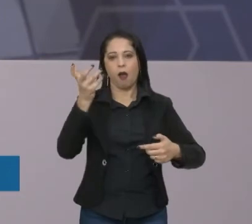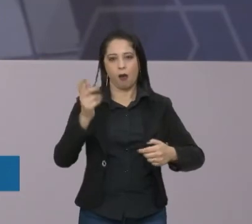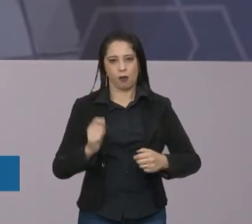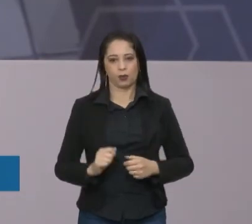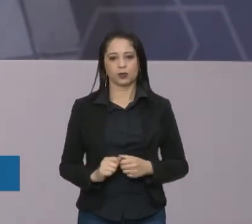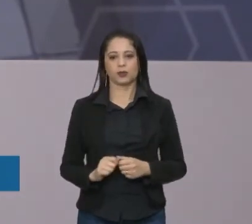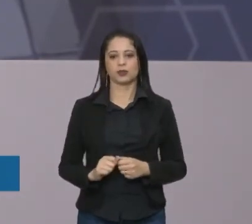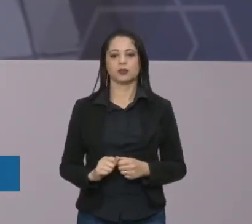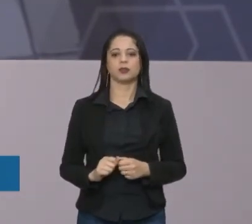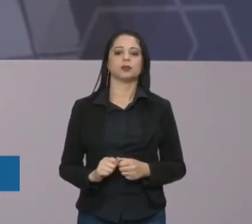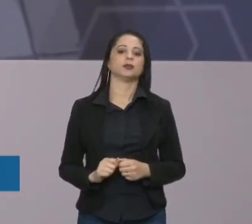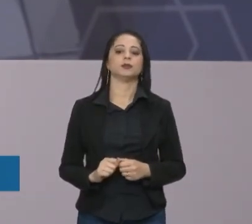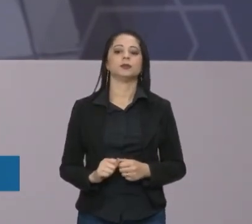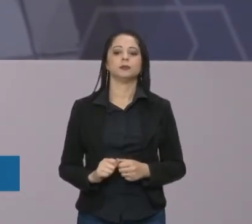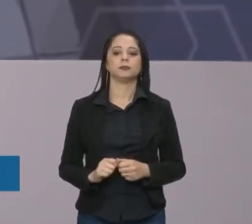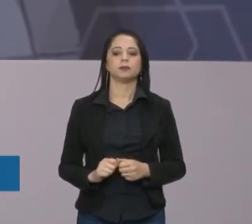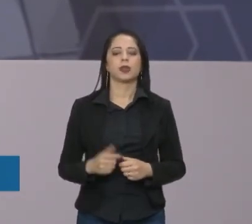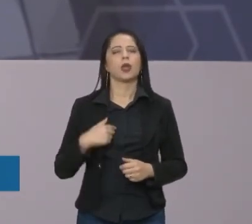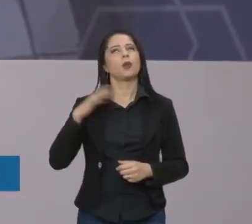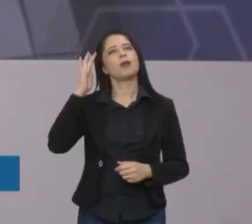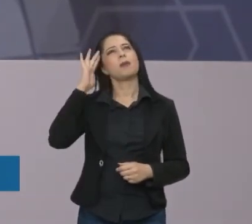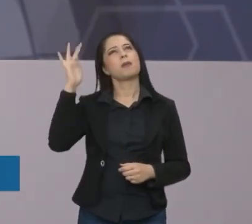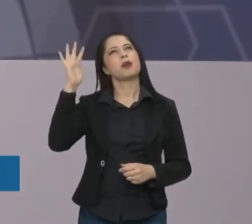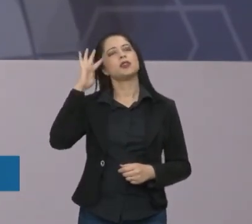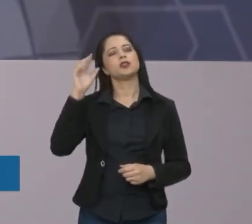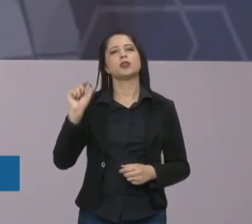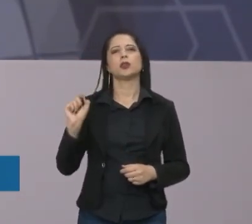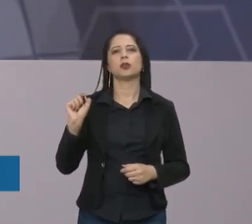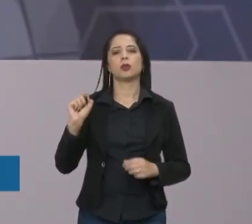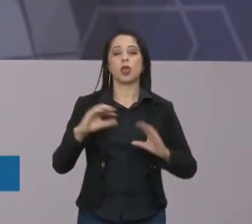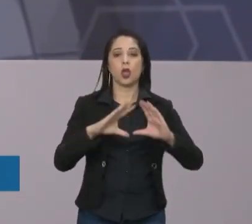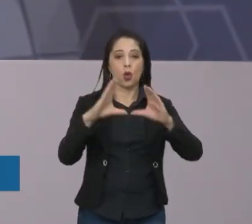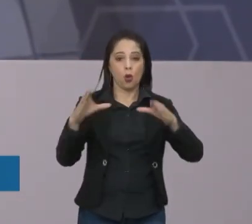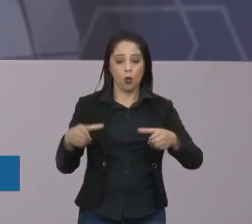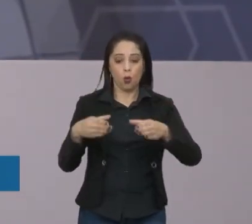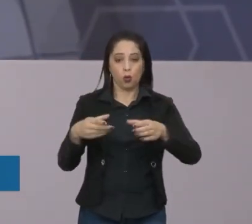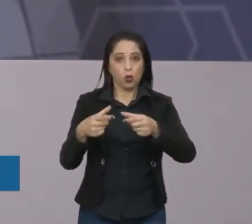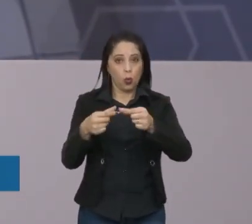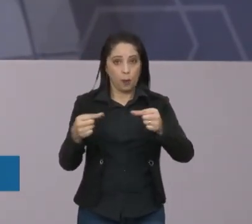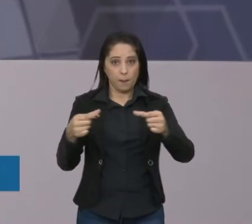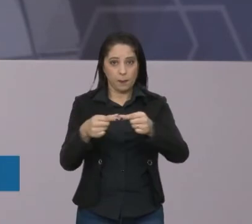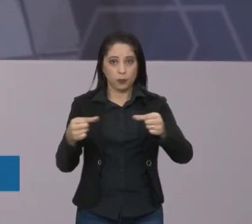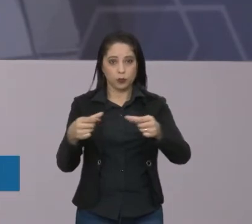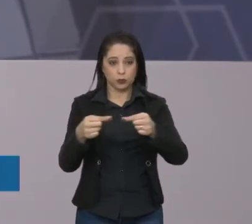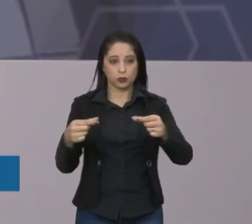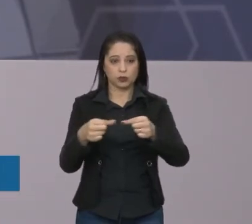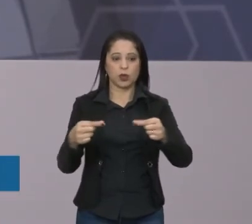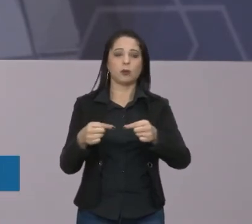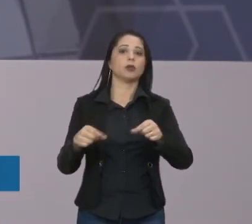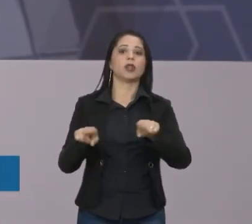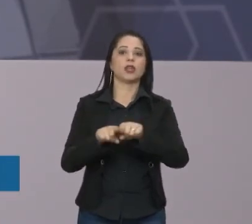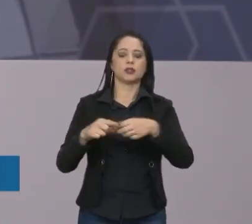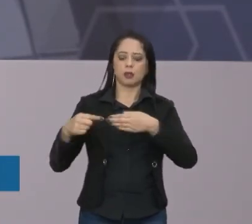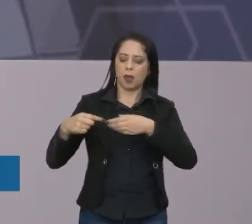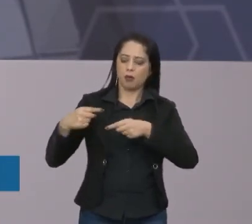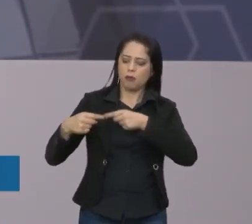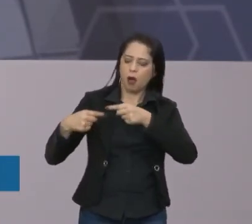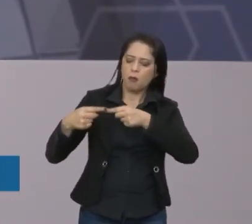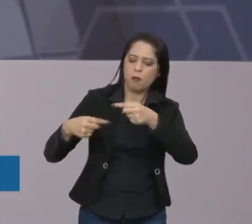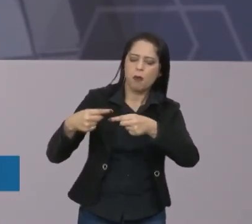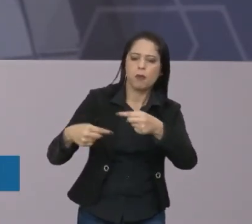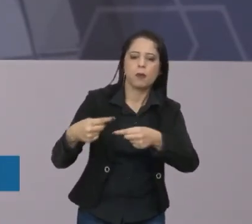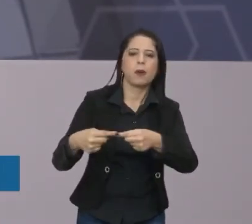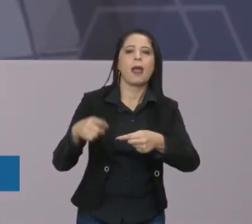eu acredito que, eu imagino que a comunidade dos imigrantes japoneses e seus descendentes devem ter